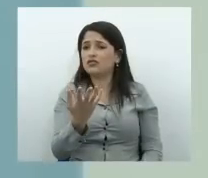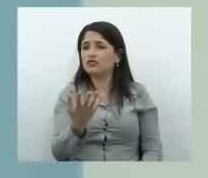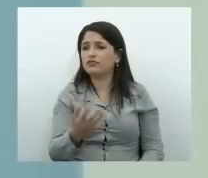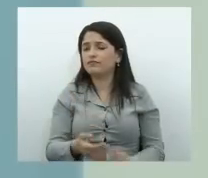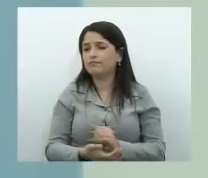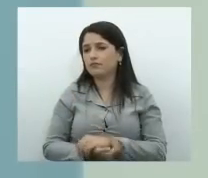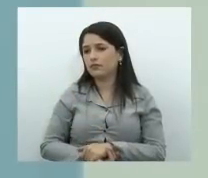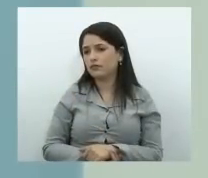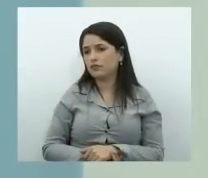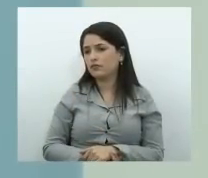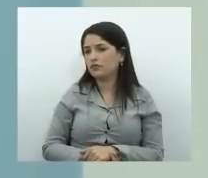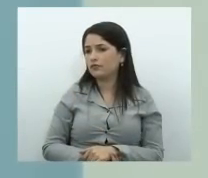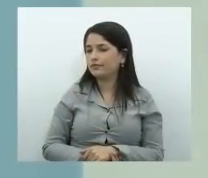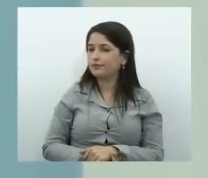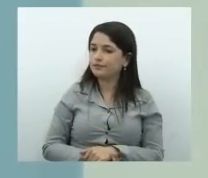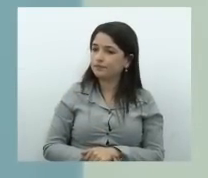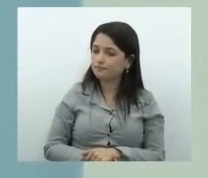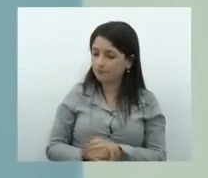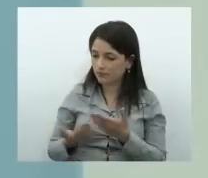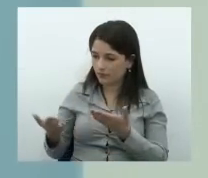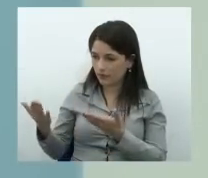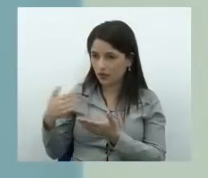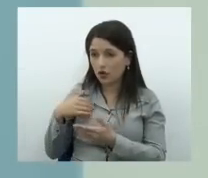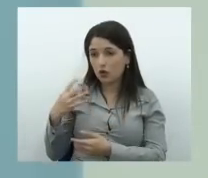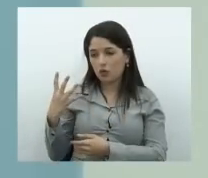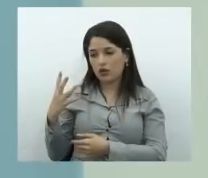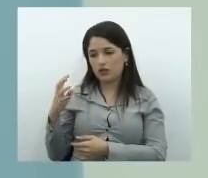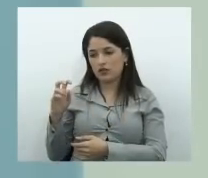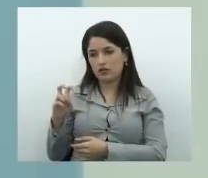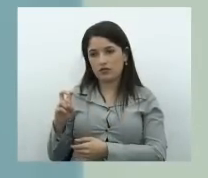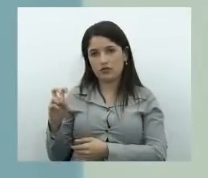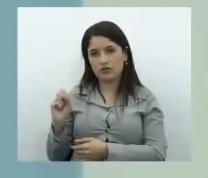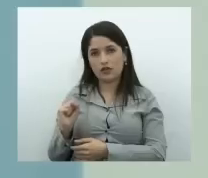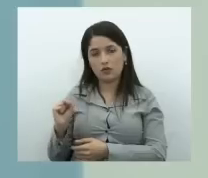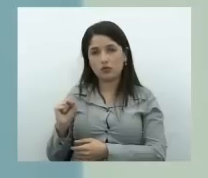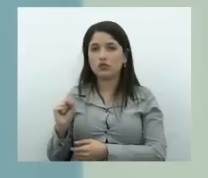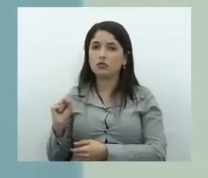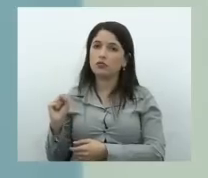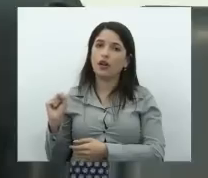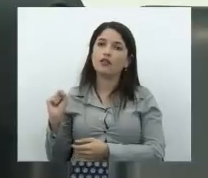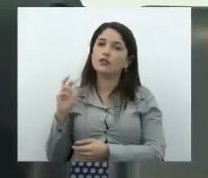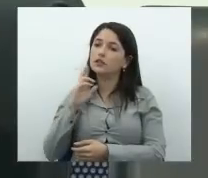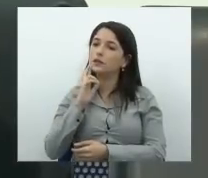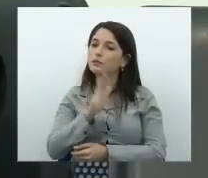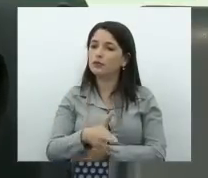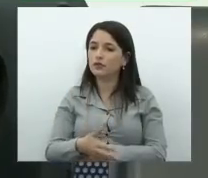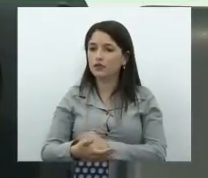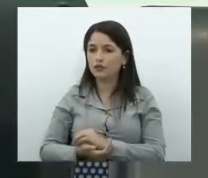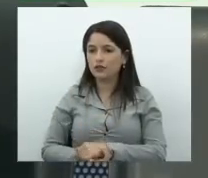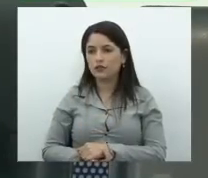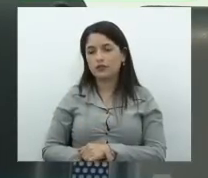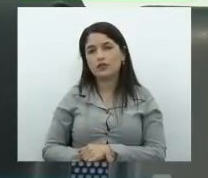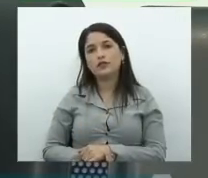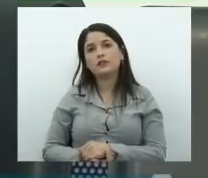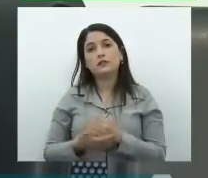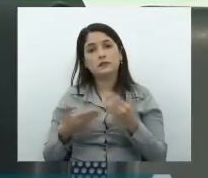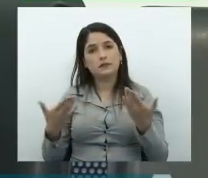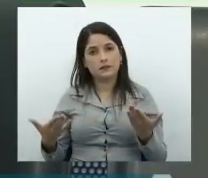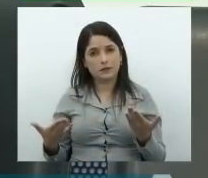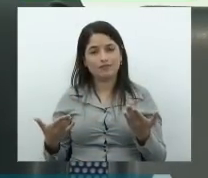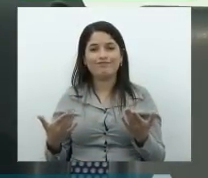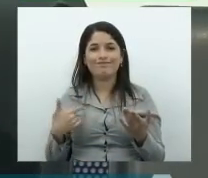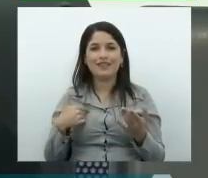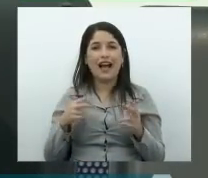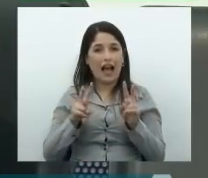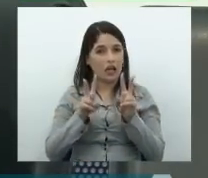pública. Obrigado, candidato. Candidato Edson Albertão, 45 segundos para a sua réplica. Essa questão do transporte é uma questão